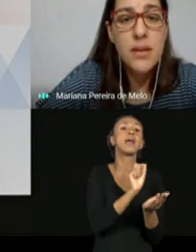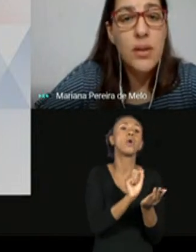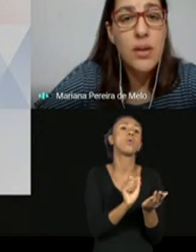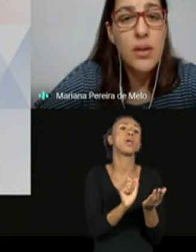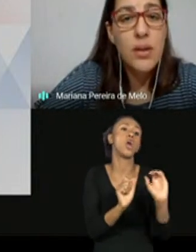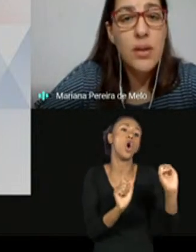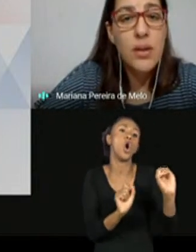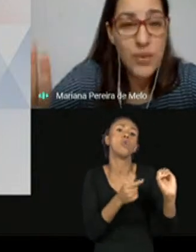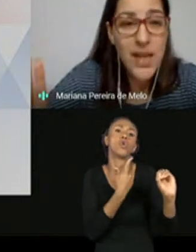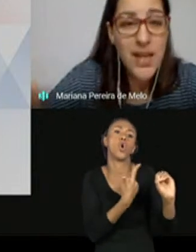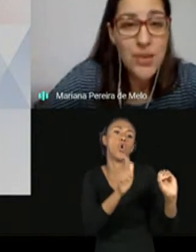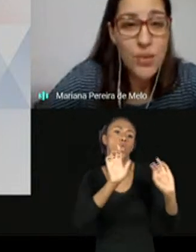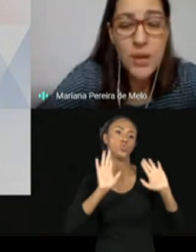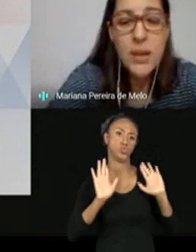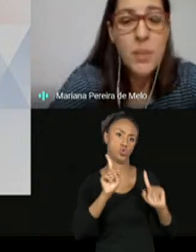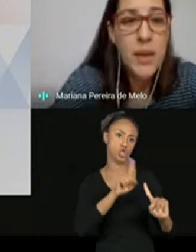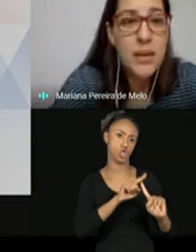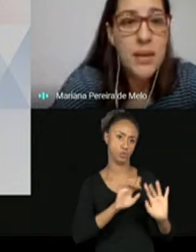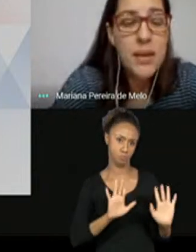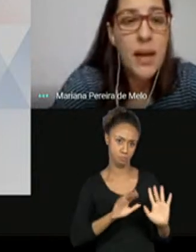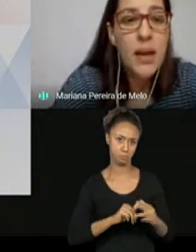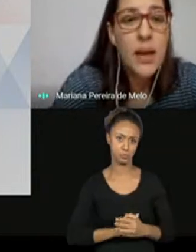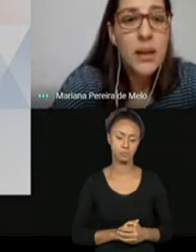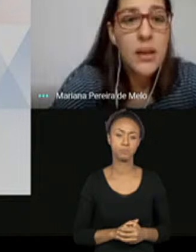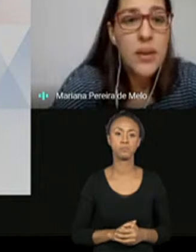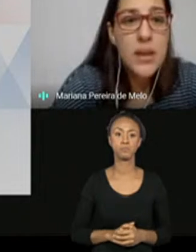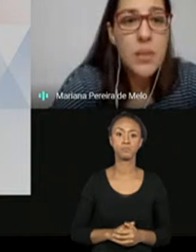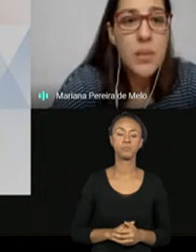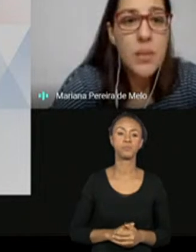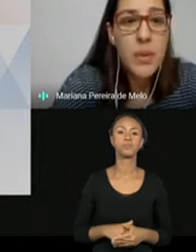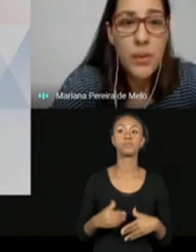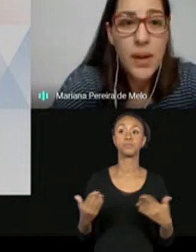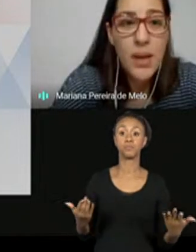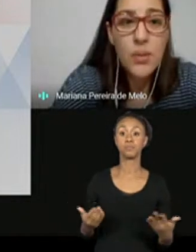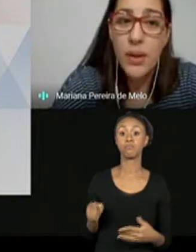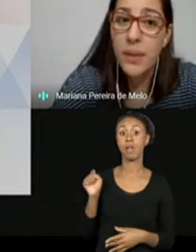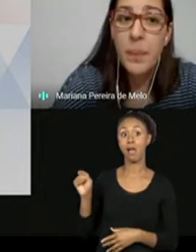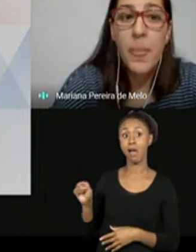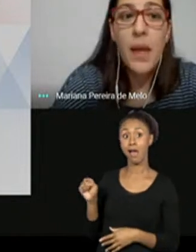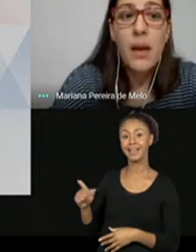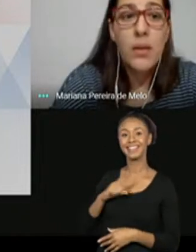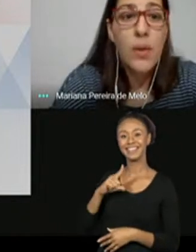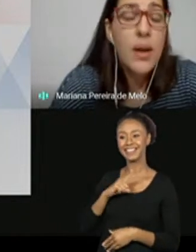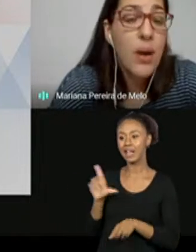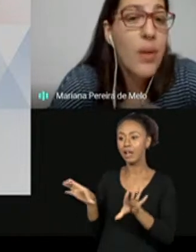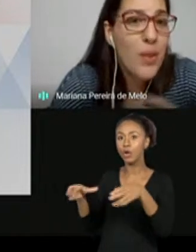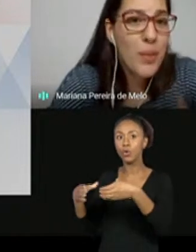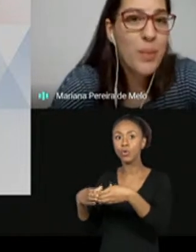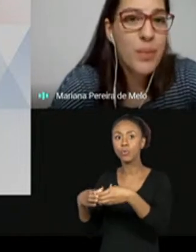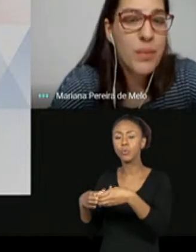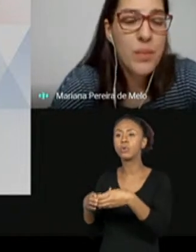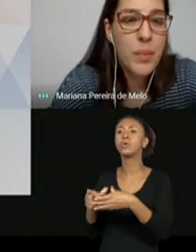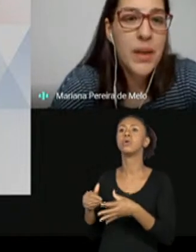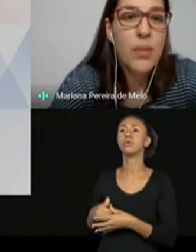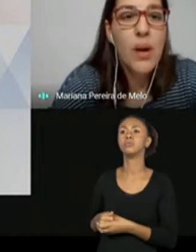espécies, são jacarés de outras espécies, tá? Então, nesse primeiro caso, olha,